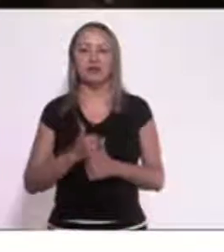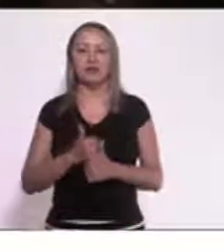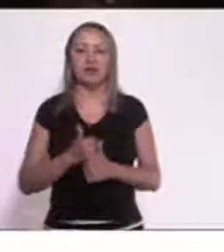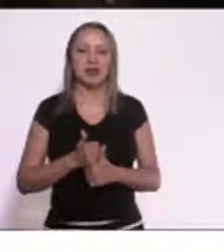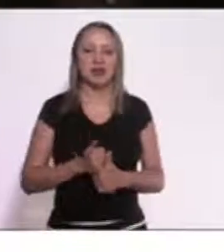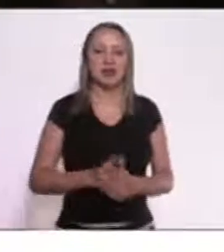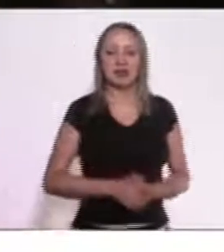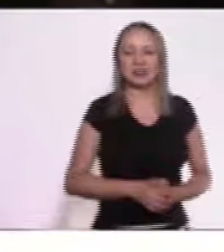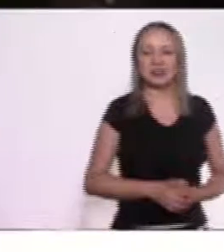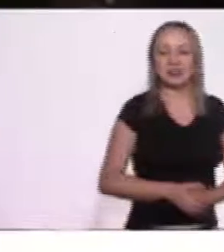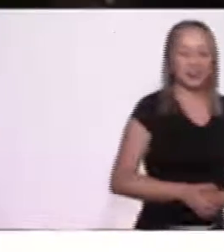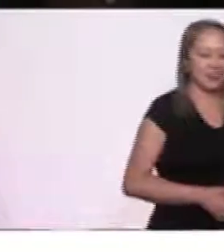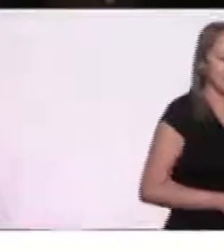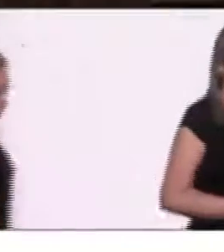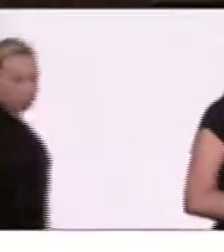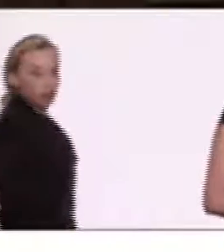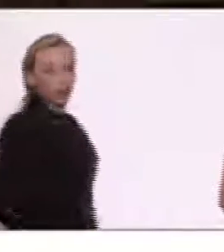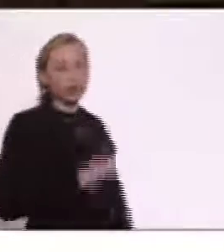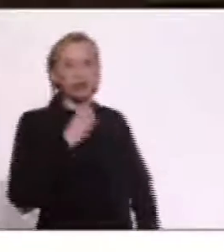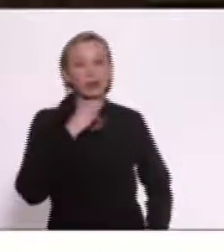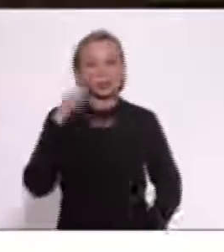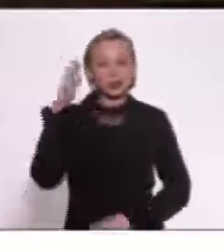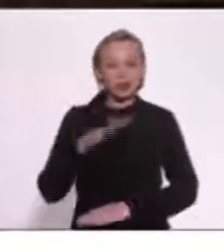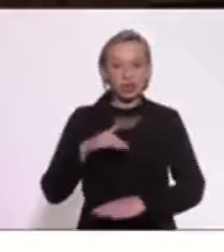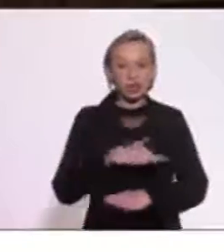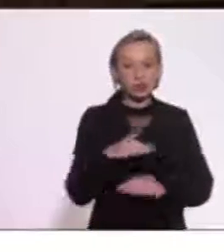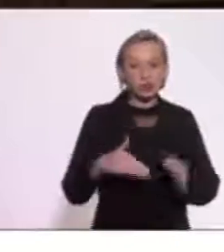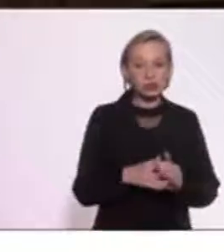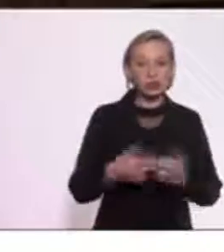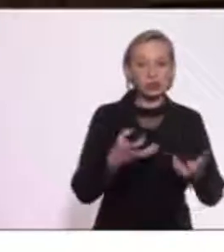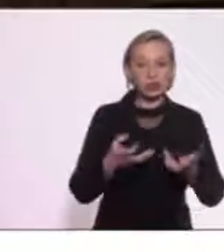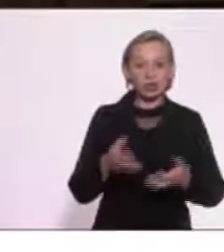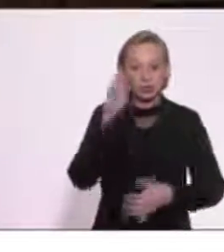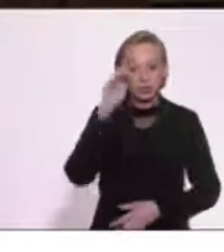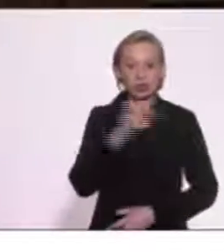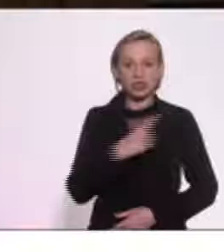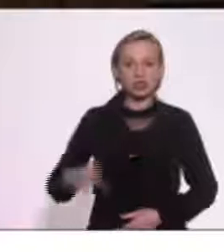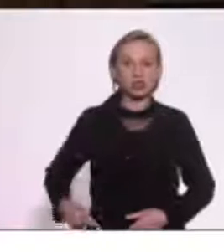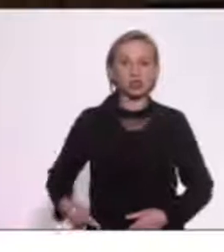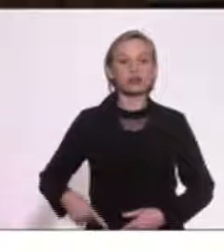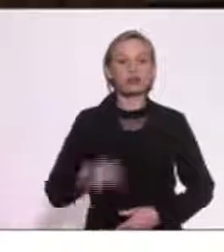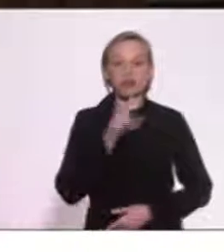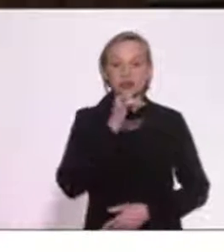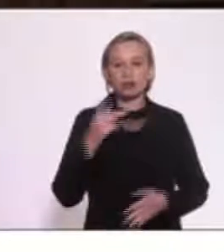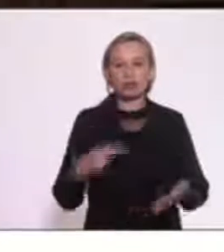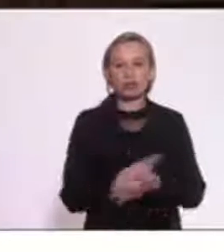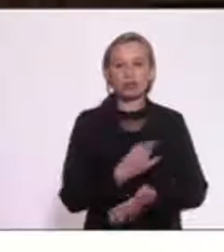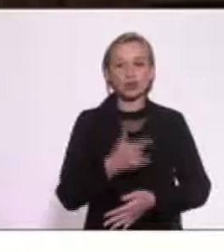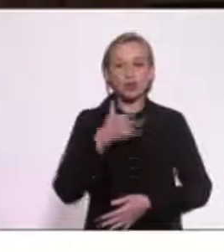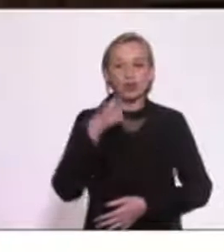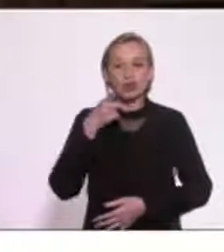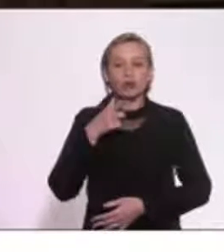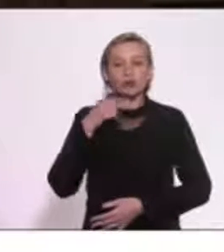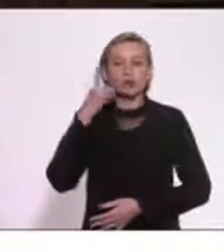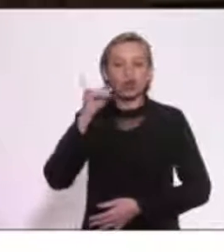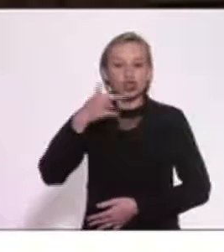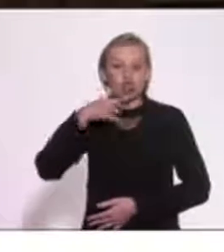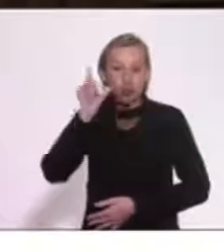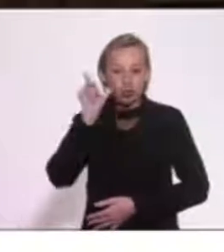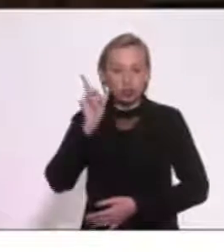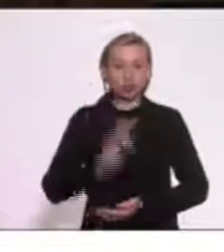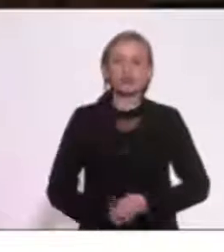Boa tarde a todas e todos. Eu quero, senhor presidente, a exemplo do que aconteceu na data de ontem, fazer